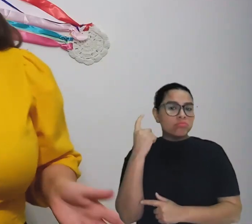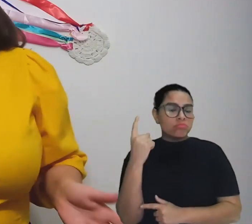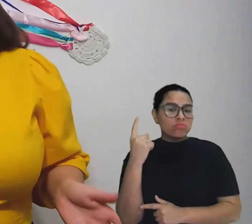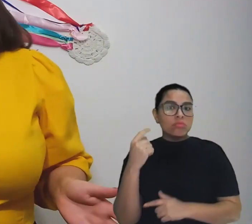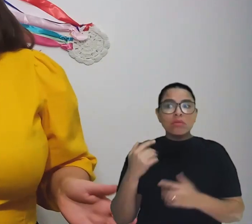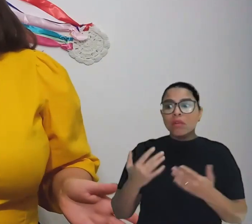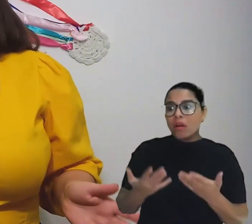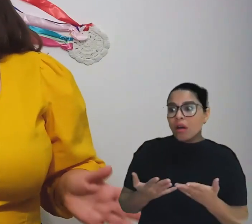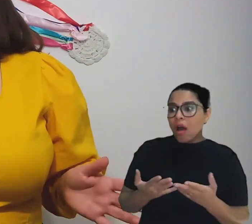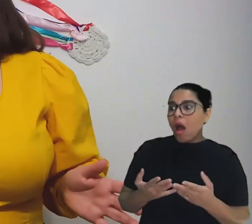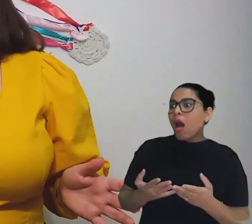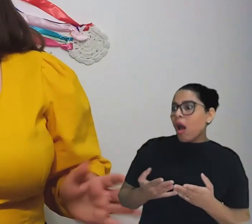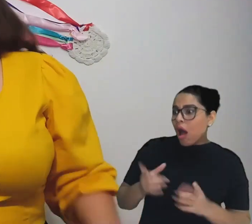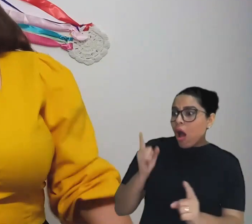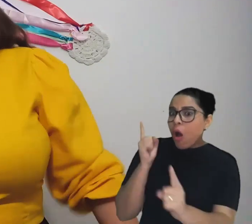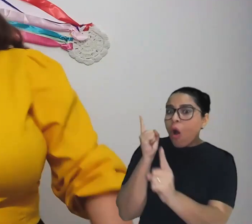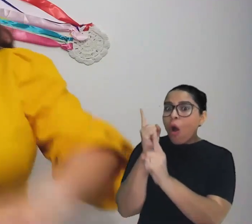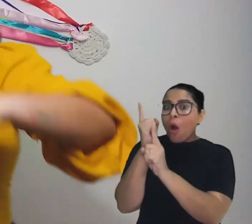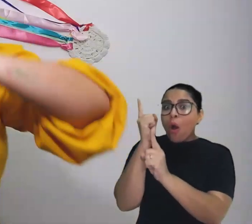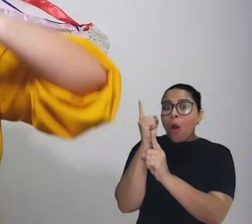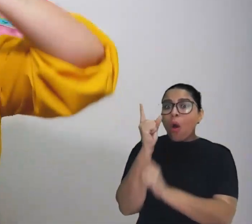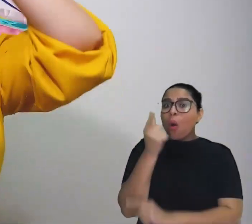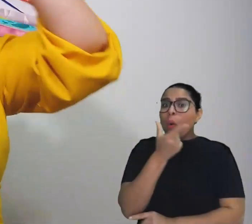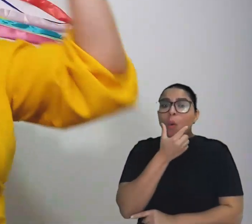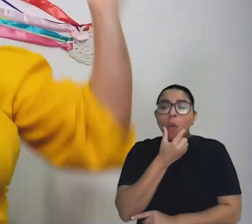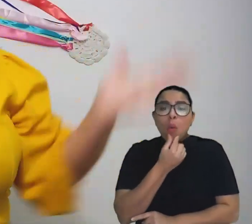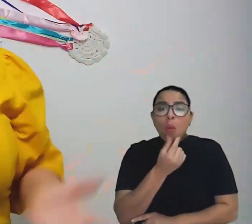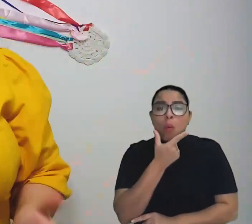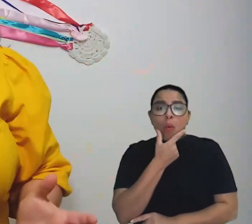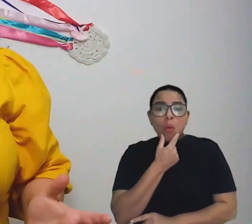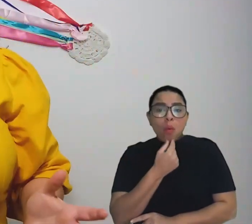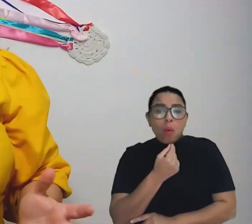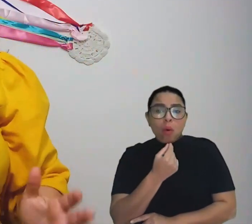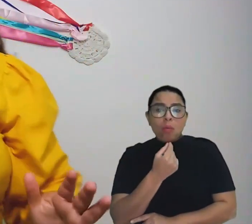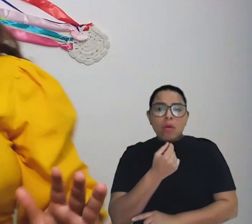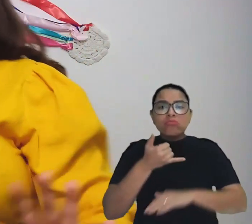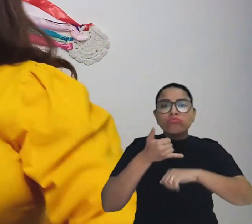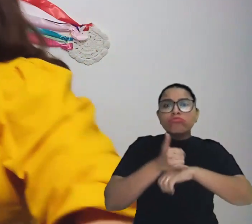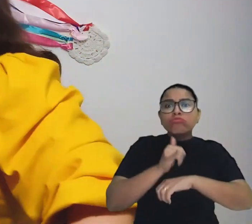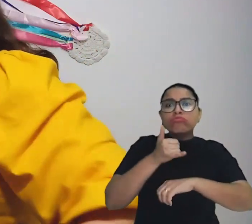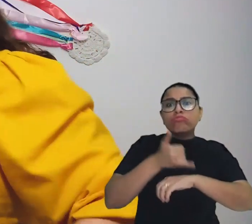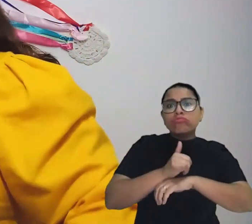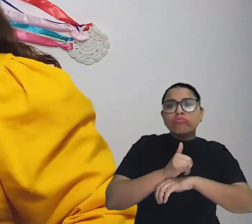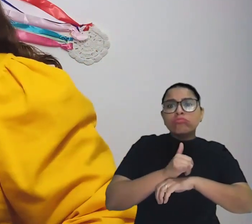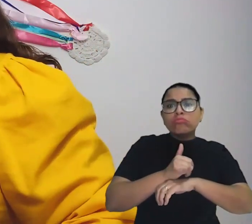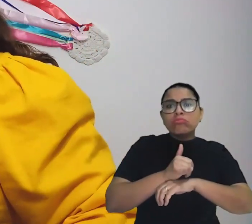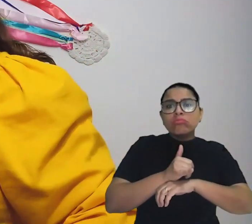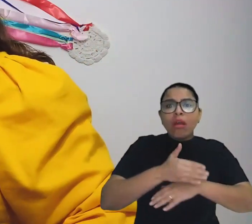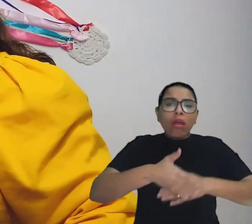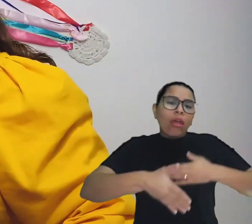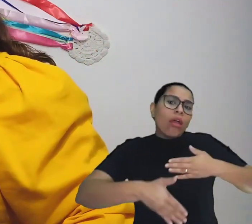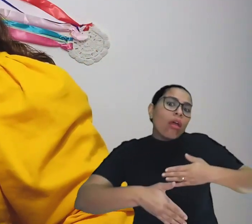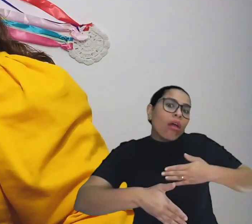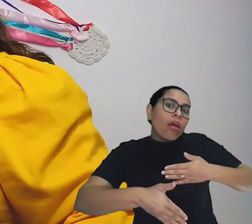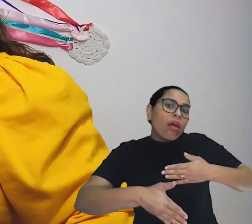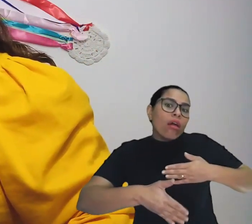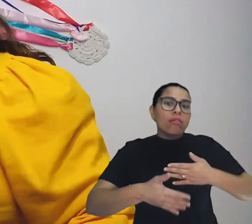E de repente se depararam com um homem feito todinho de lata que estava paralisado.